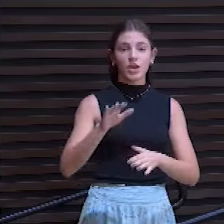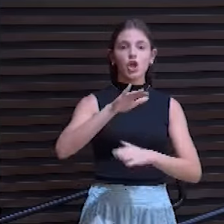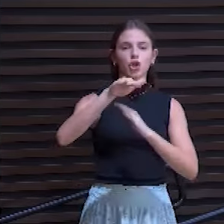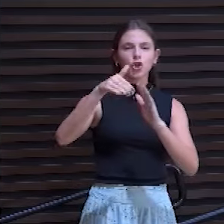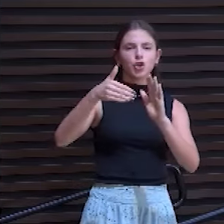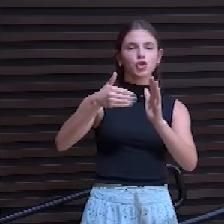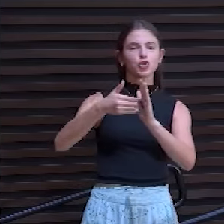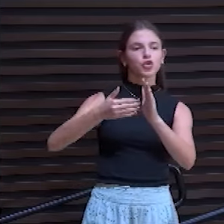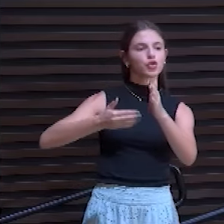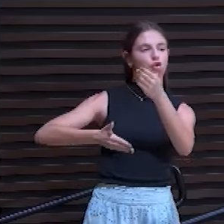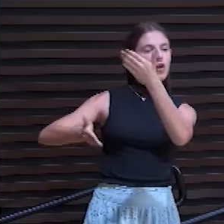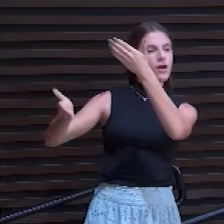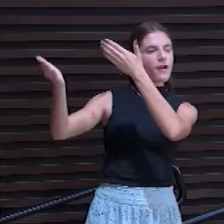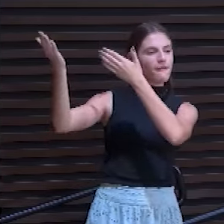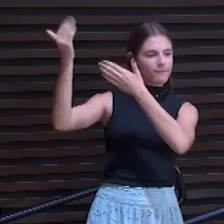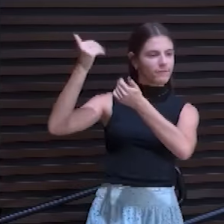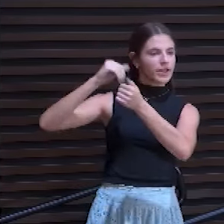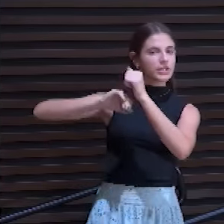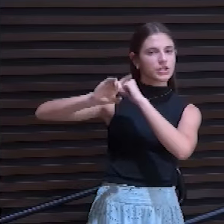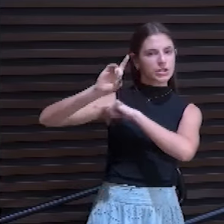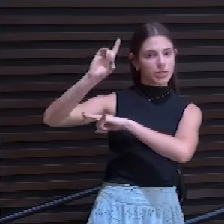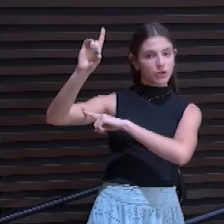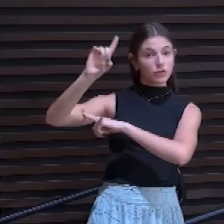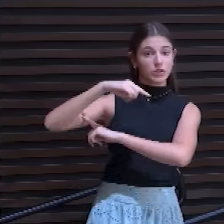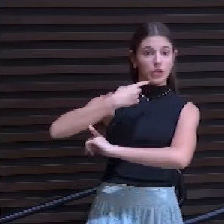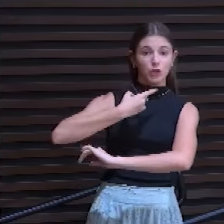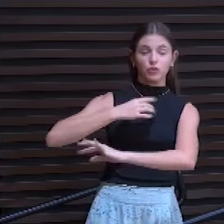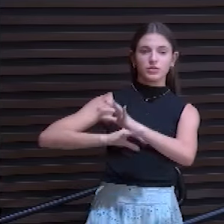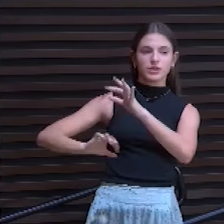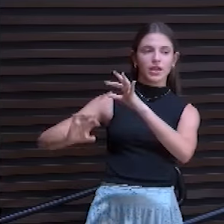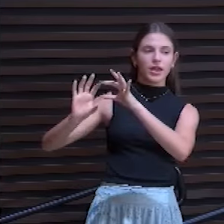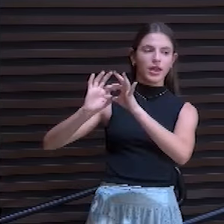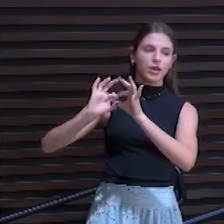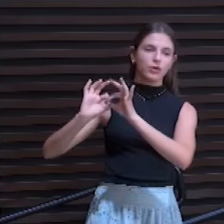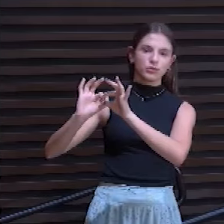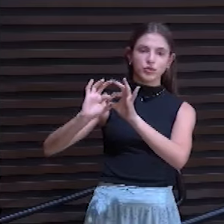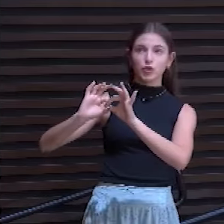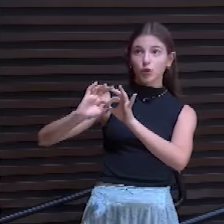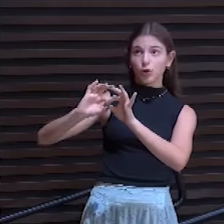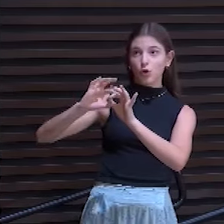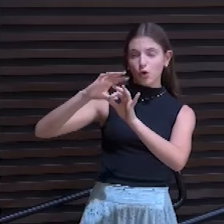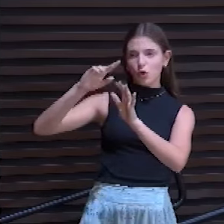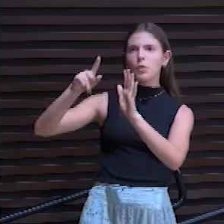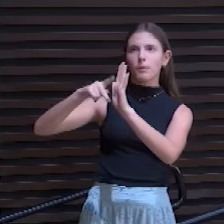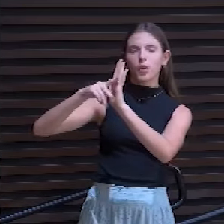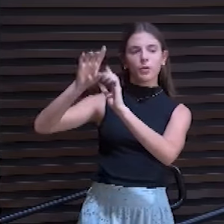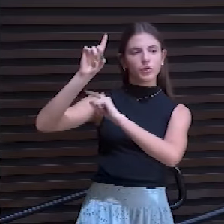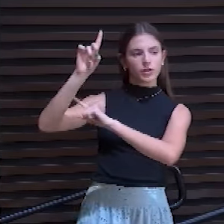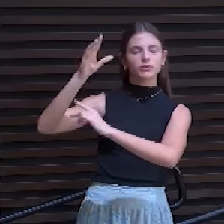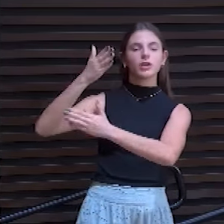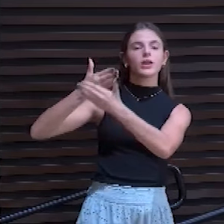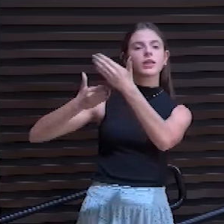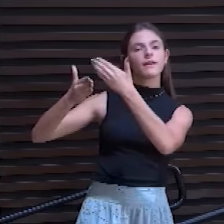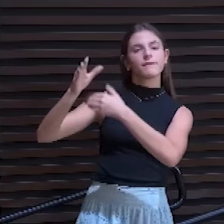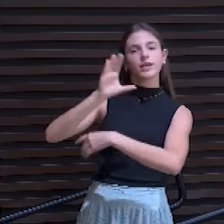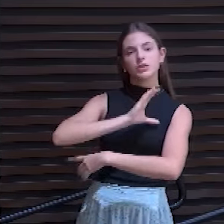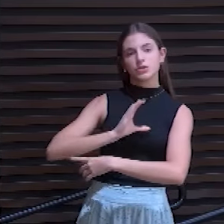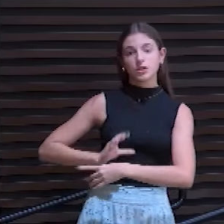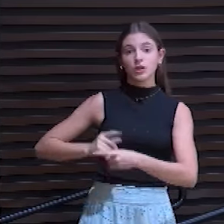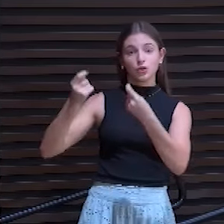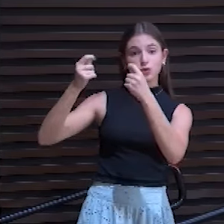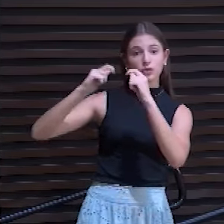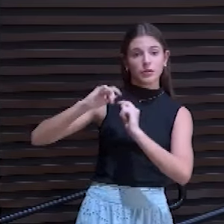de Deus, que nos reconciliou consigo mesmo por meio de Cristo e nos deu o